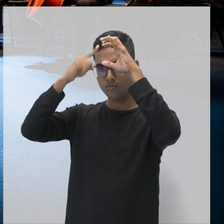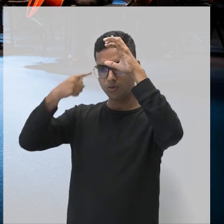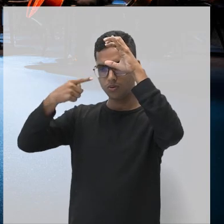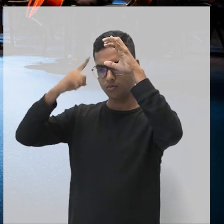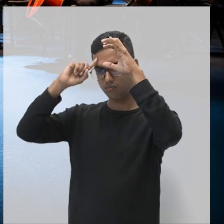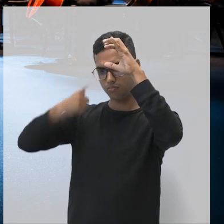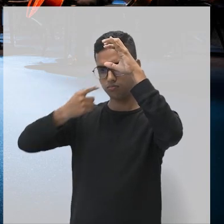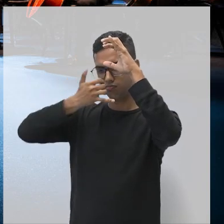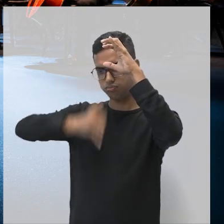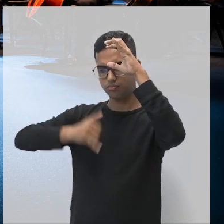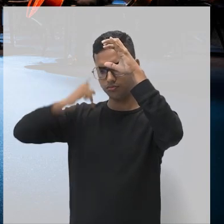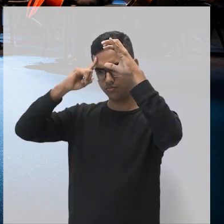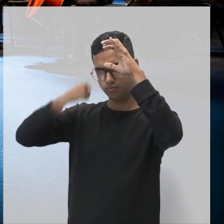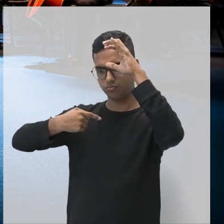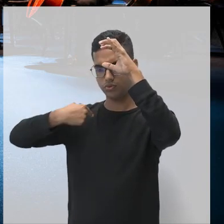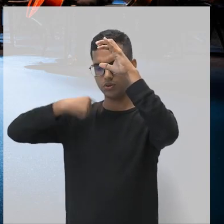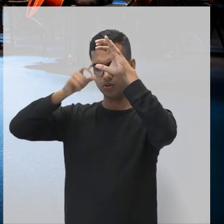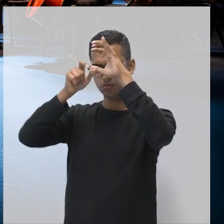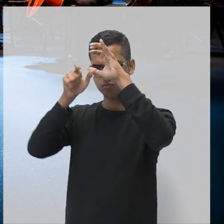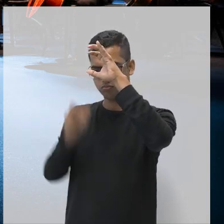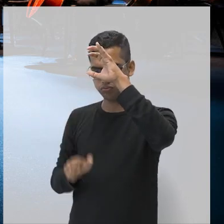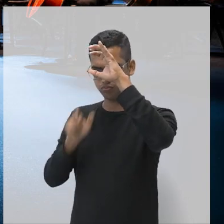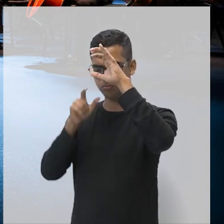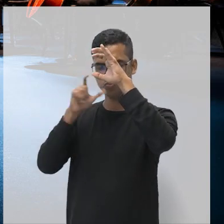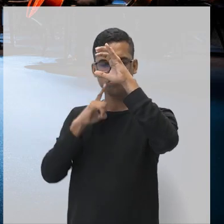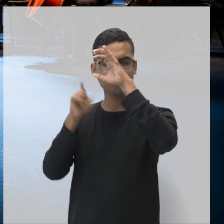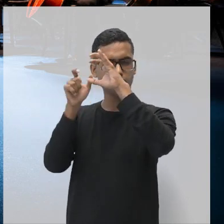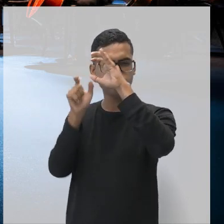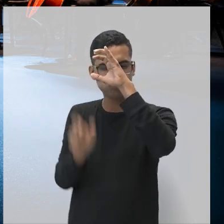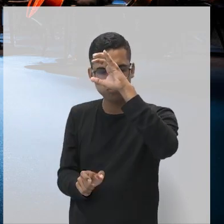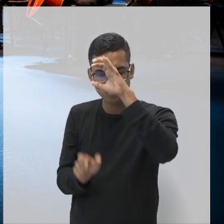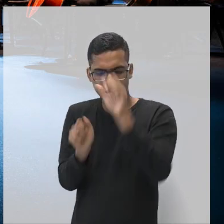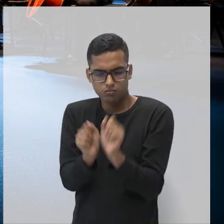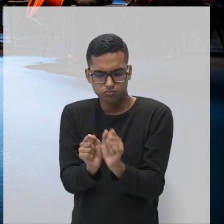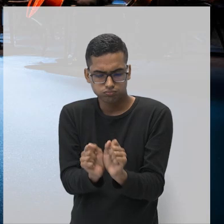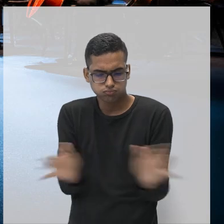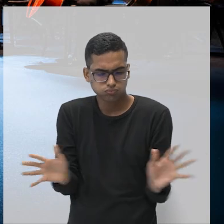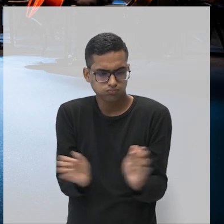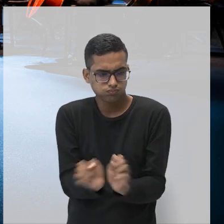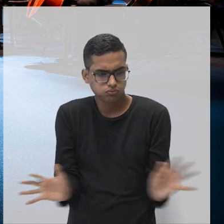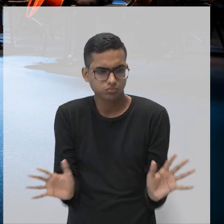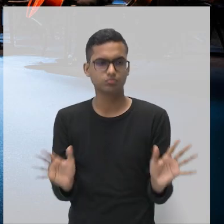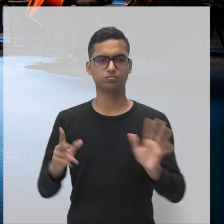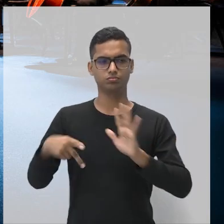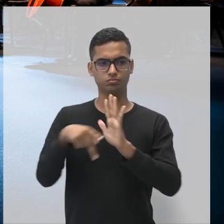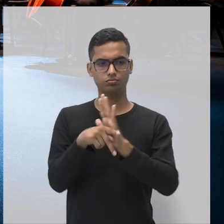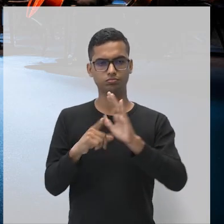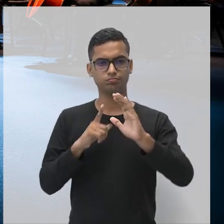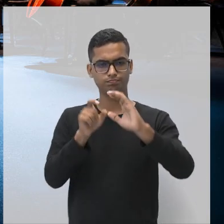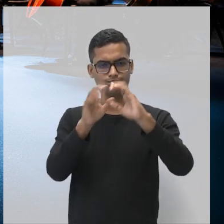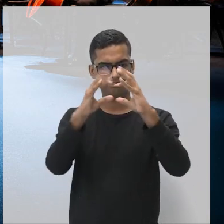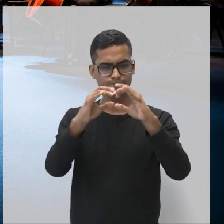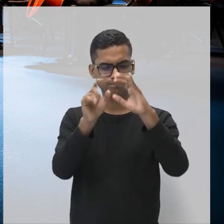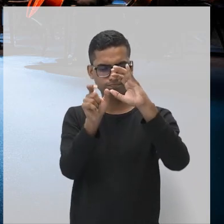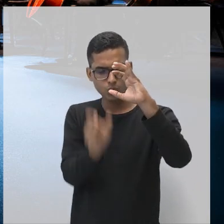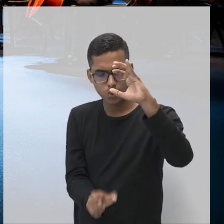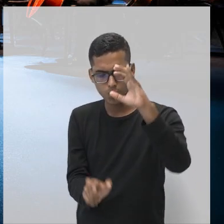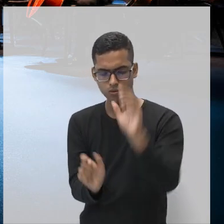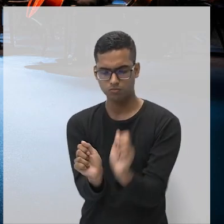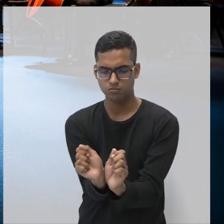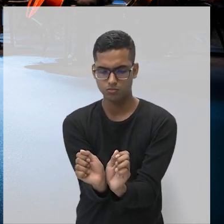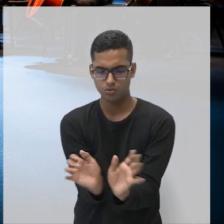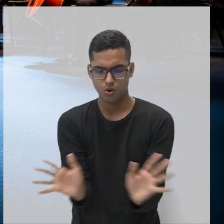espinhal, né, que por sua vez direciona para os músculos específicos envolvidos. Imagine só